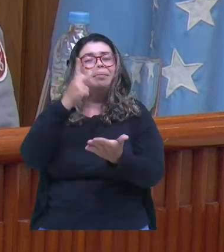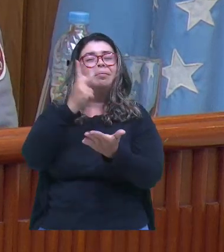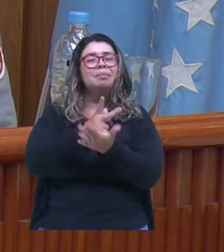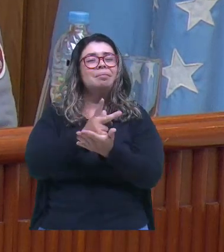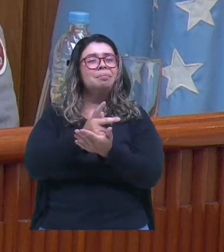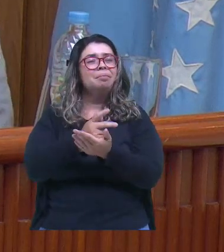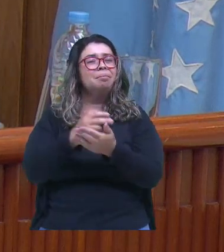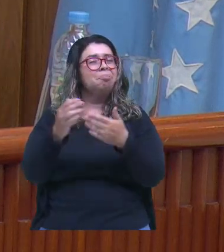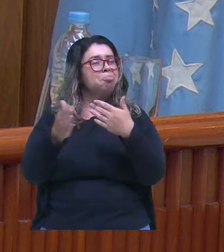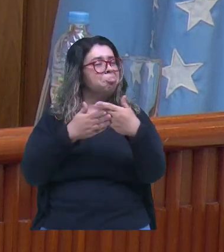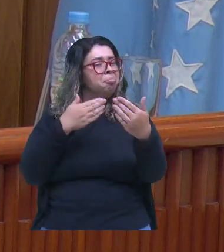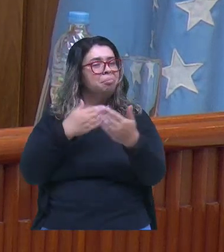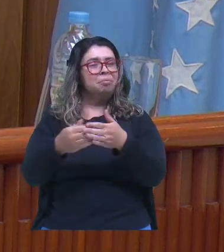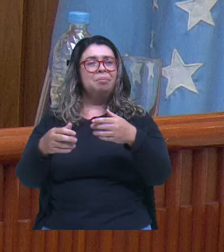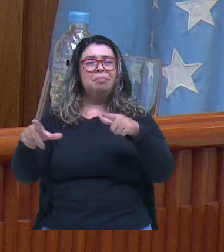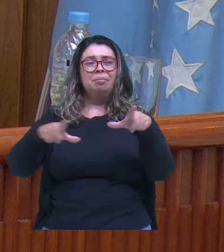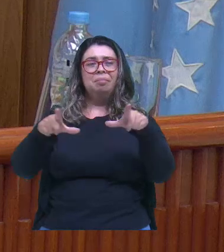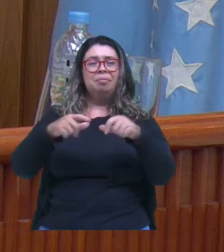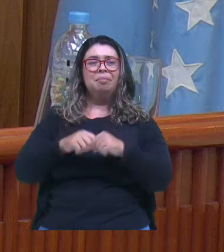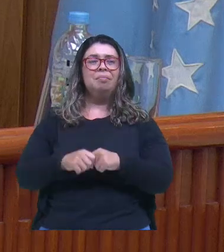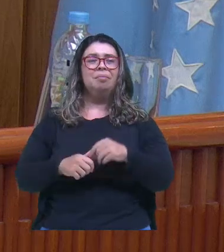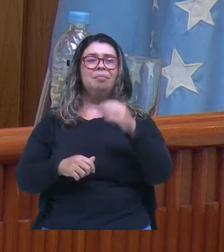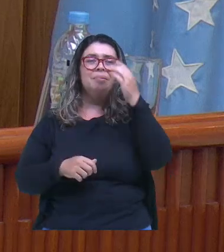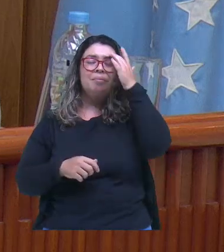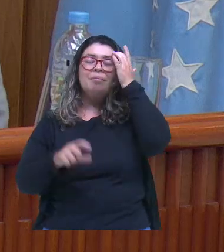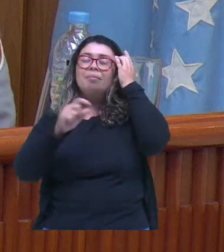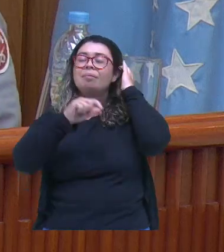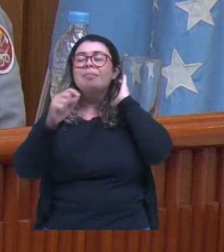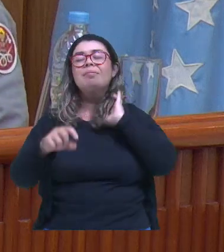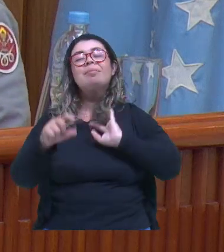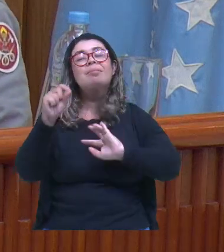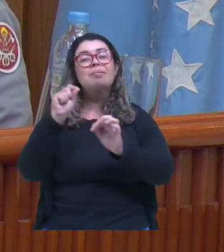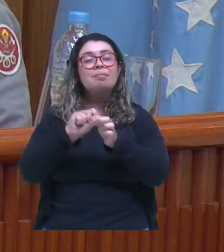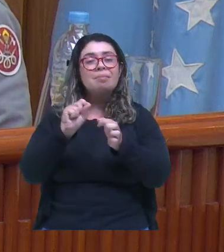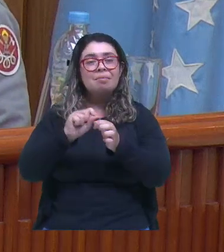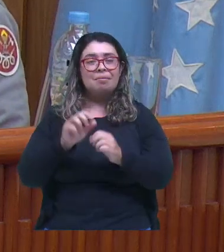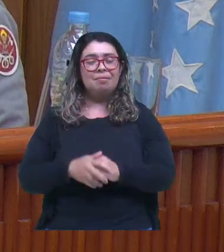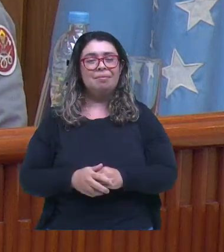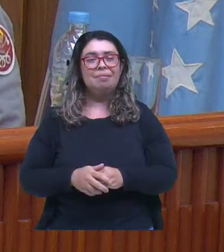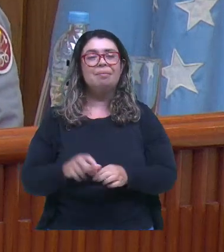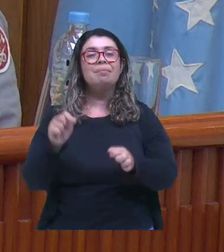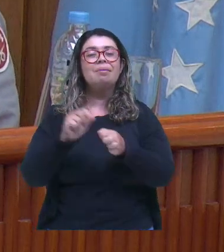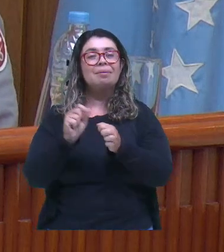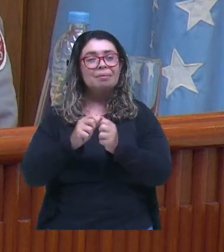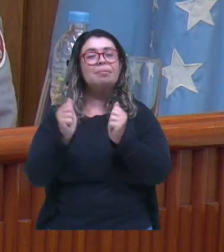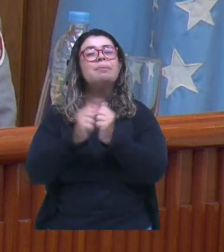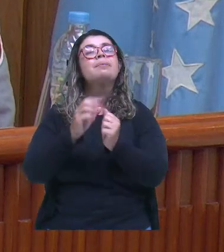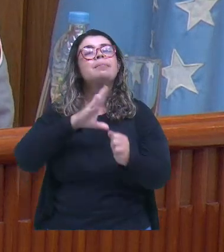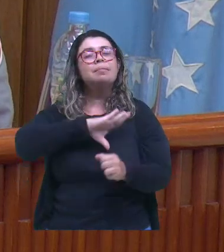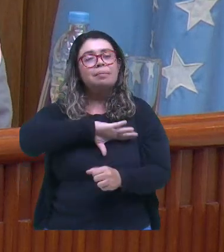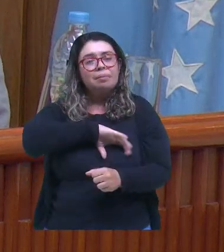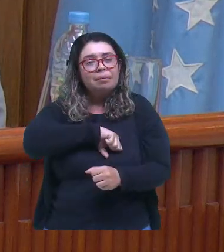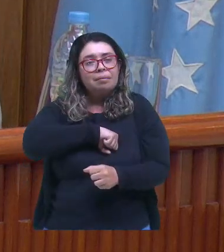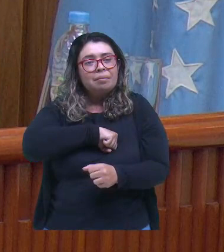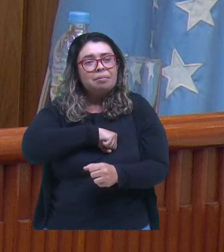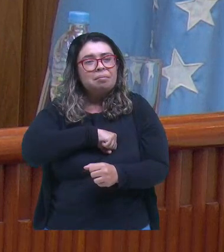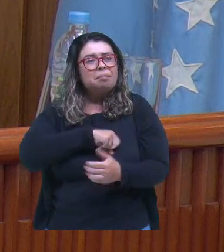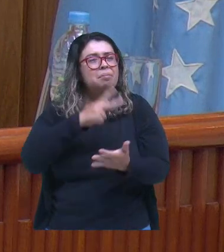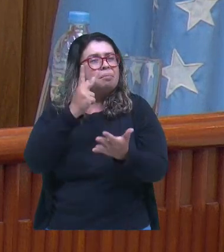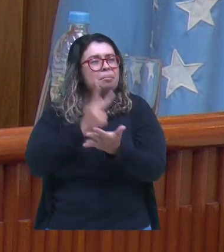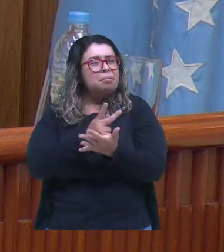da sua profissão, independente de qual você exerça, faça com amor. Independente de você